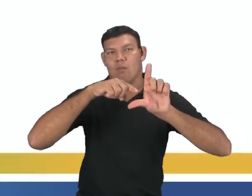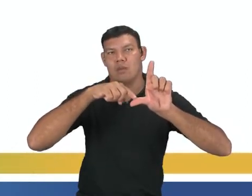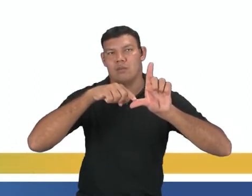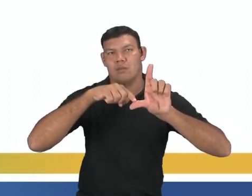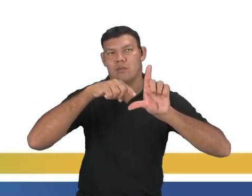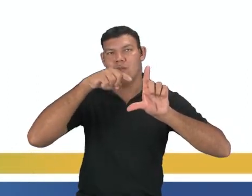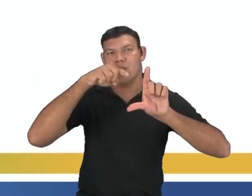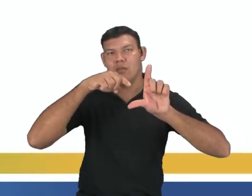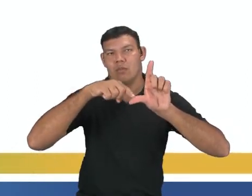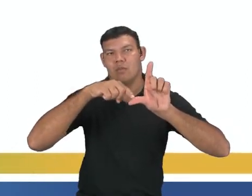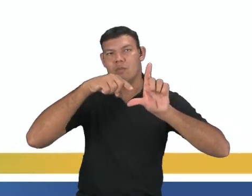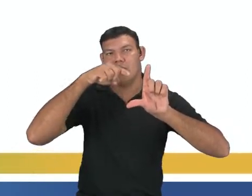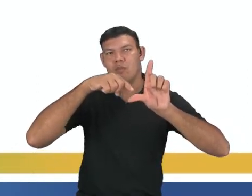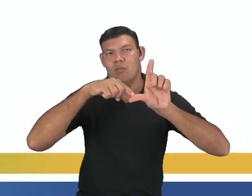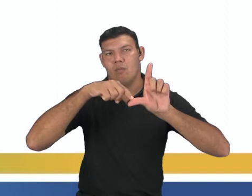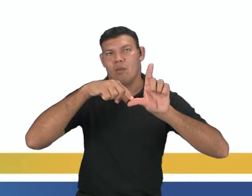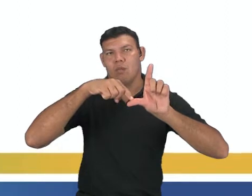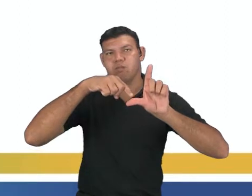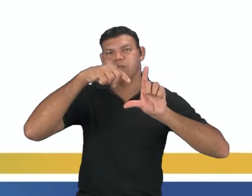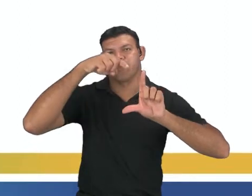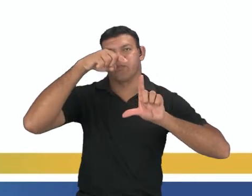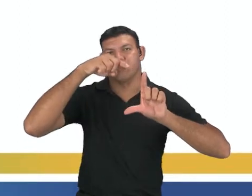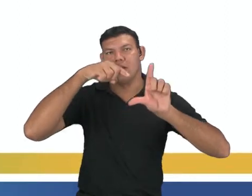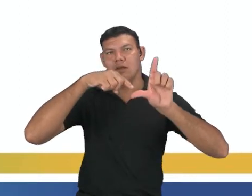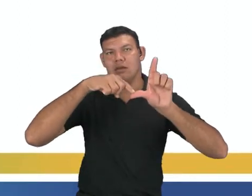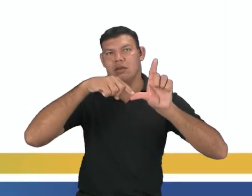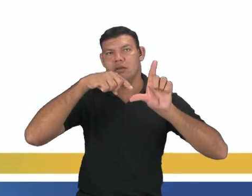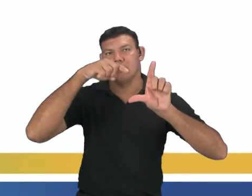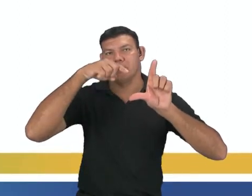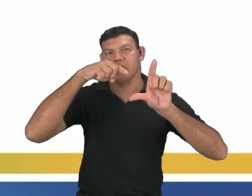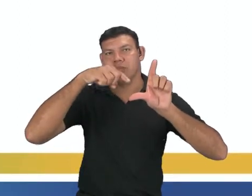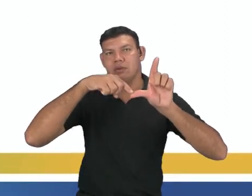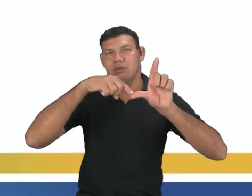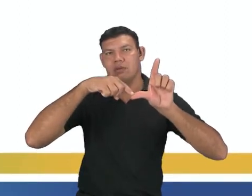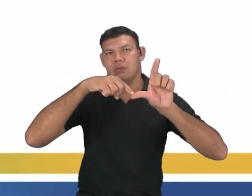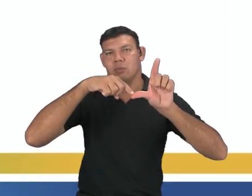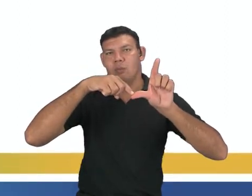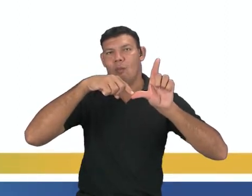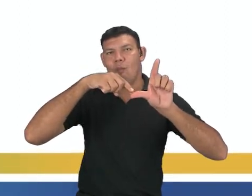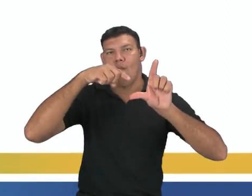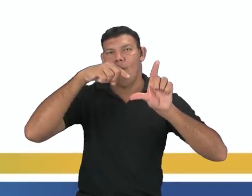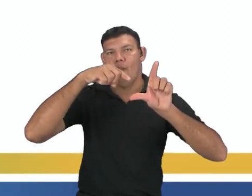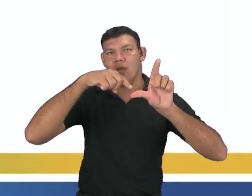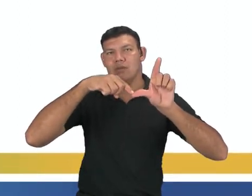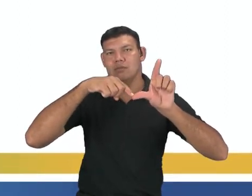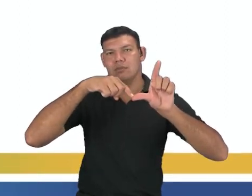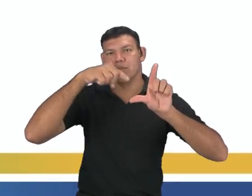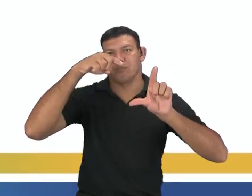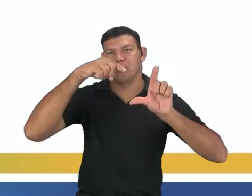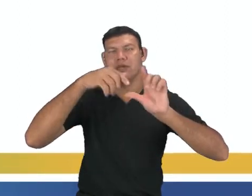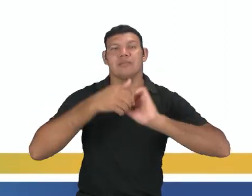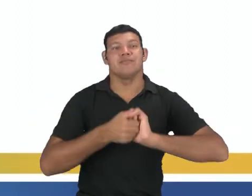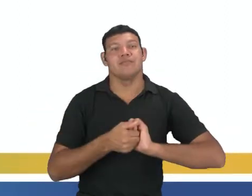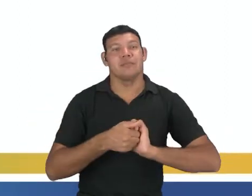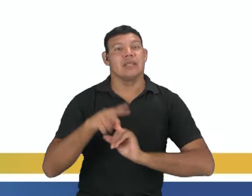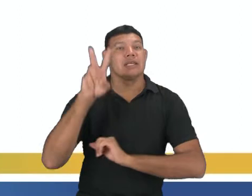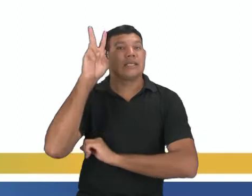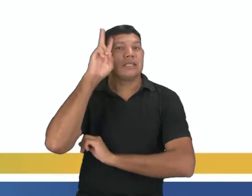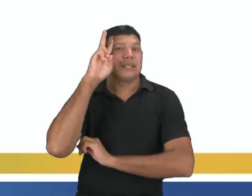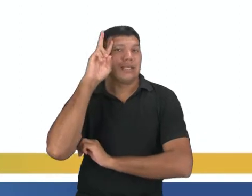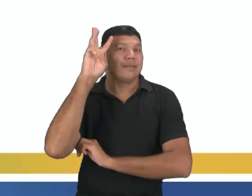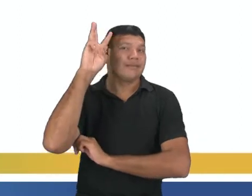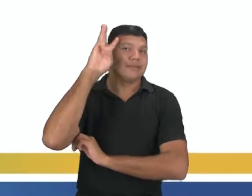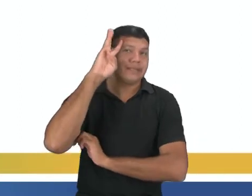na verticais. Temos os dias da semana, né? Segunda, terça, quarta, quinta,